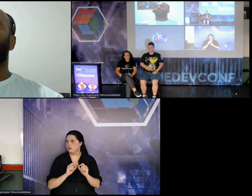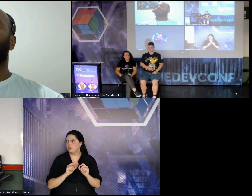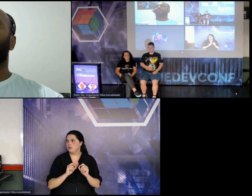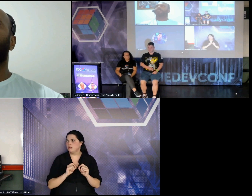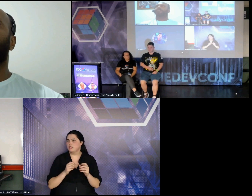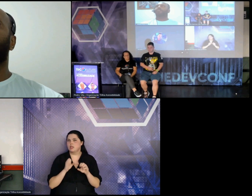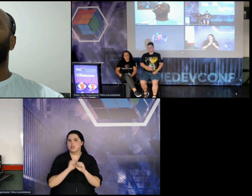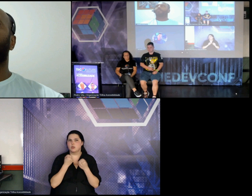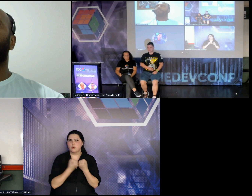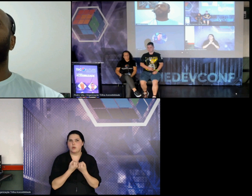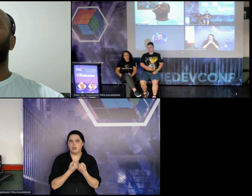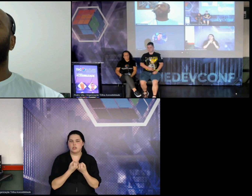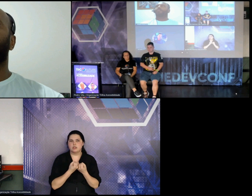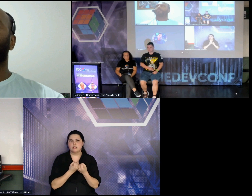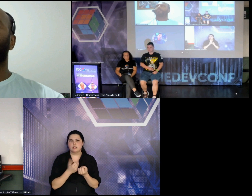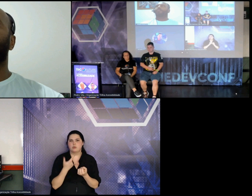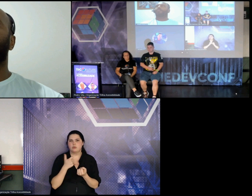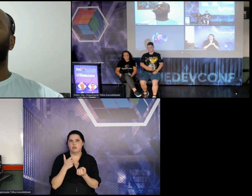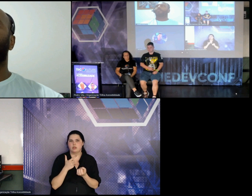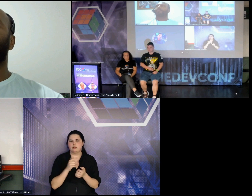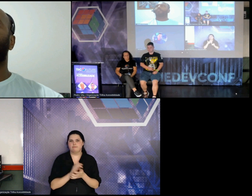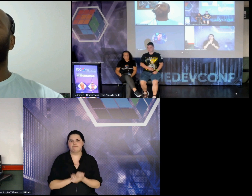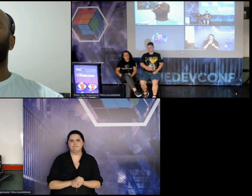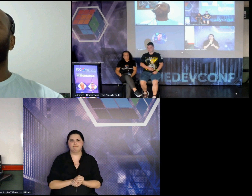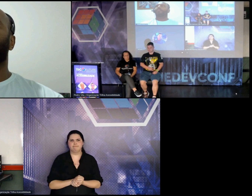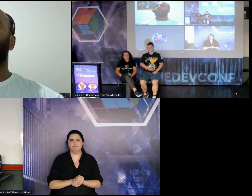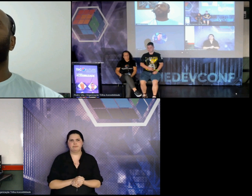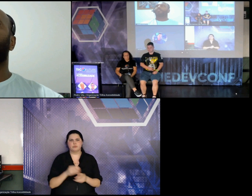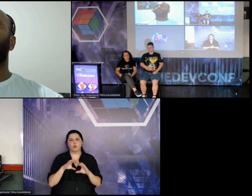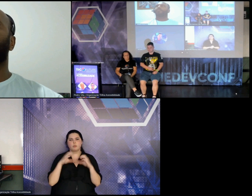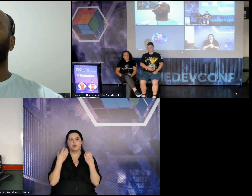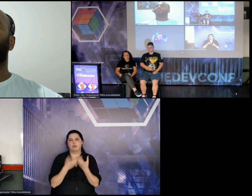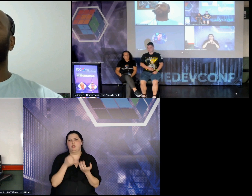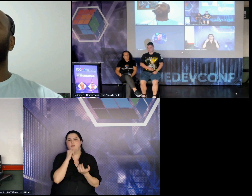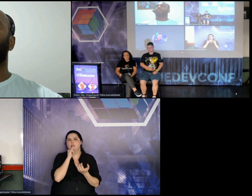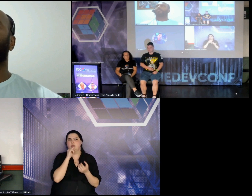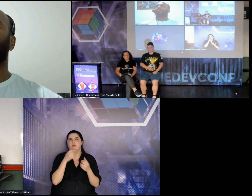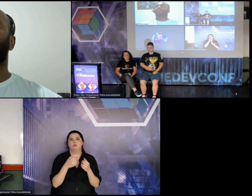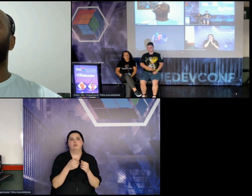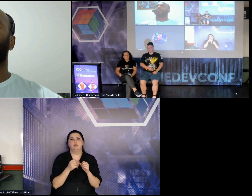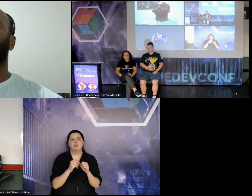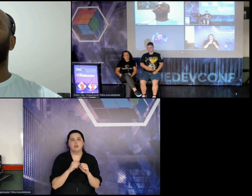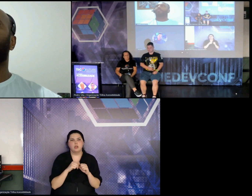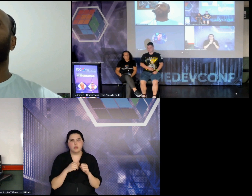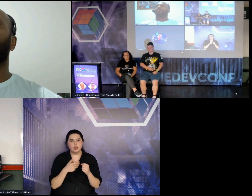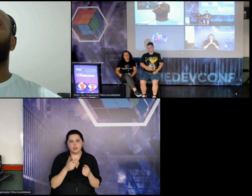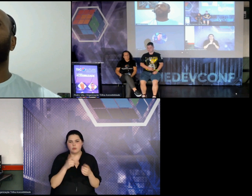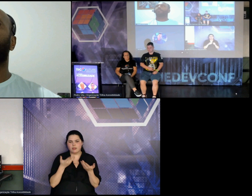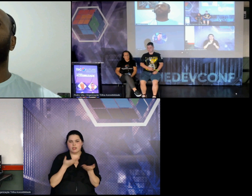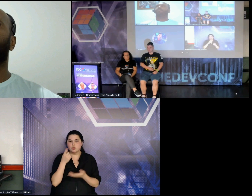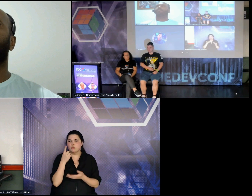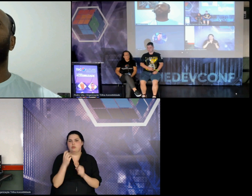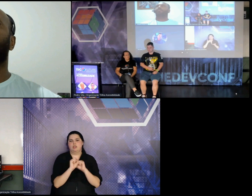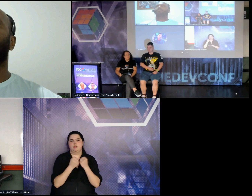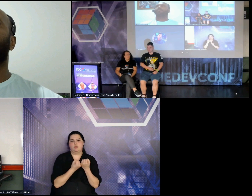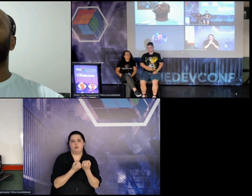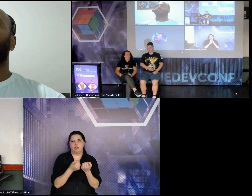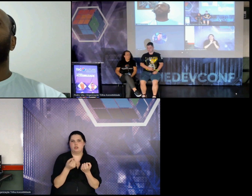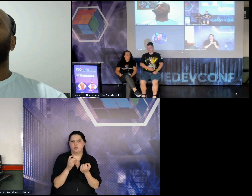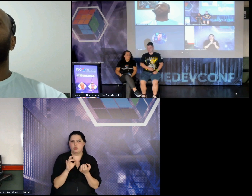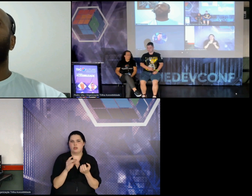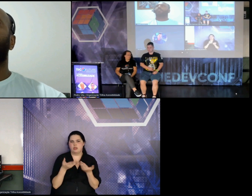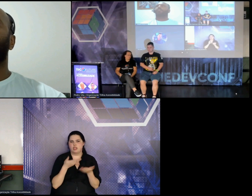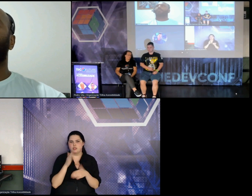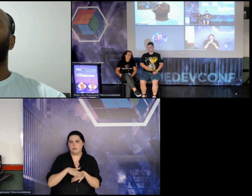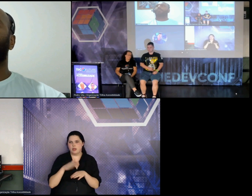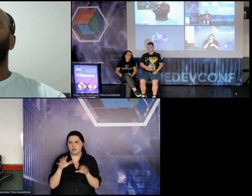squads que não possuem, vou dizer em comunidades, né, porque como a gente é cross, a gente não atende um squad somente lá dentro do Itaú.